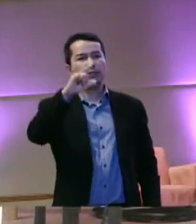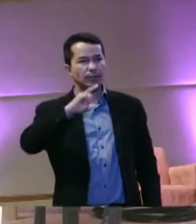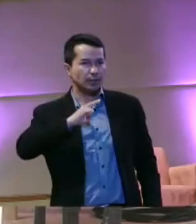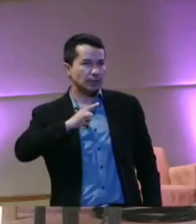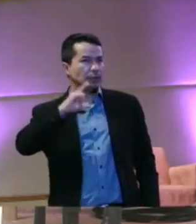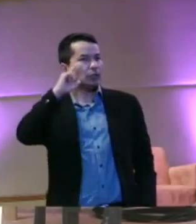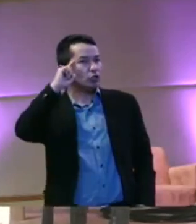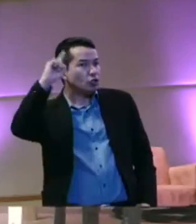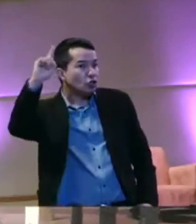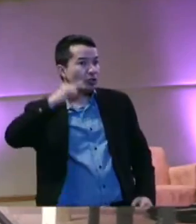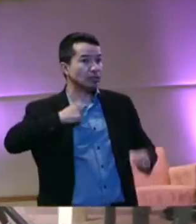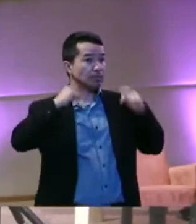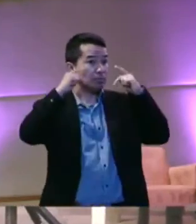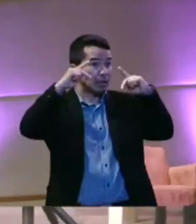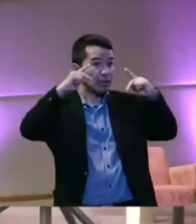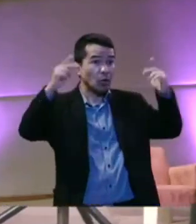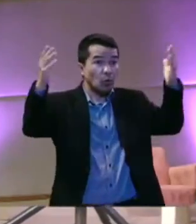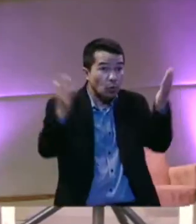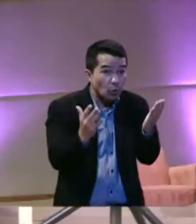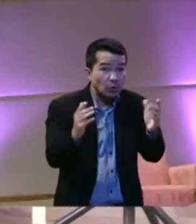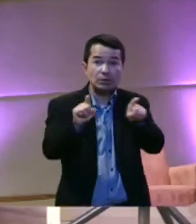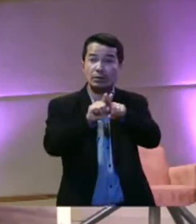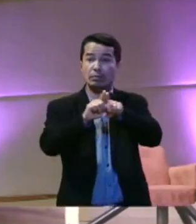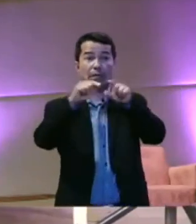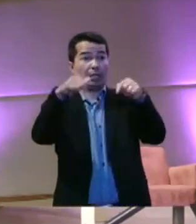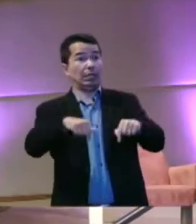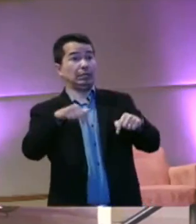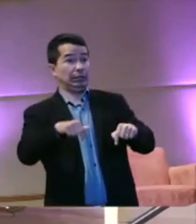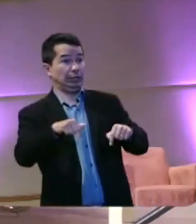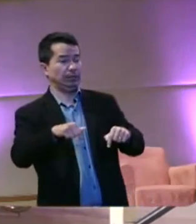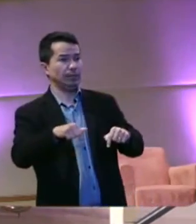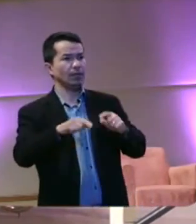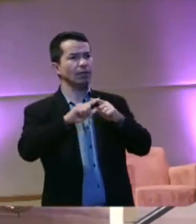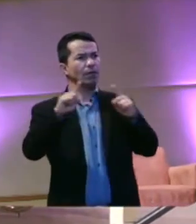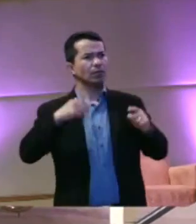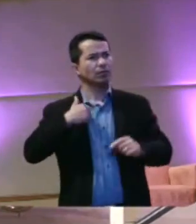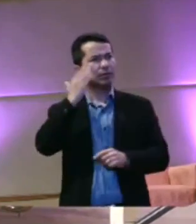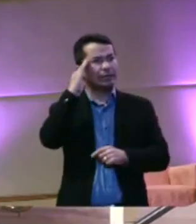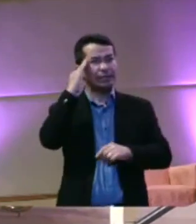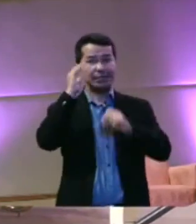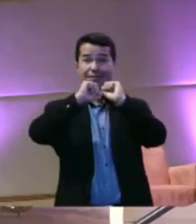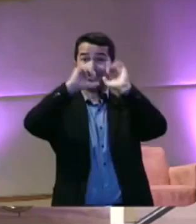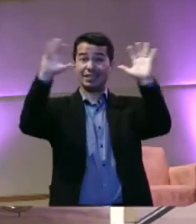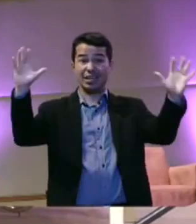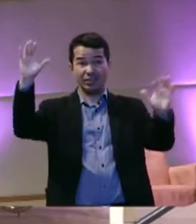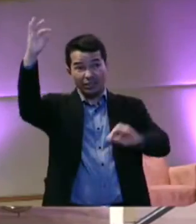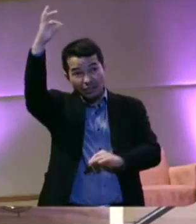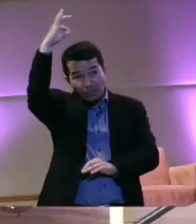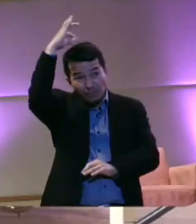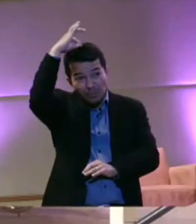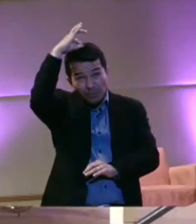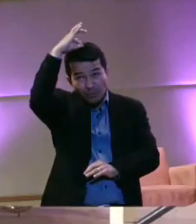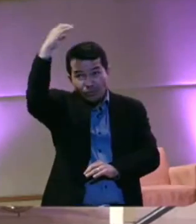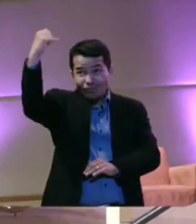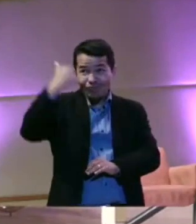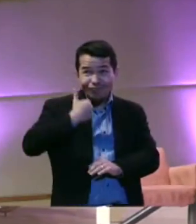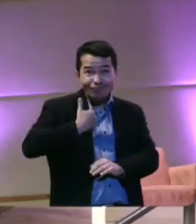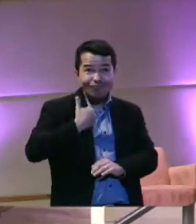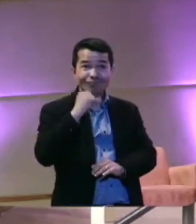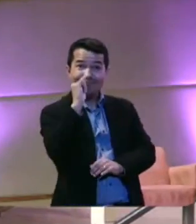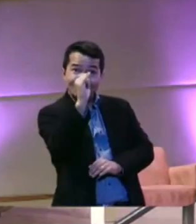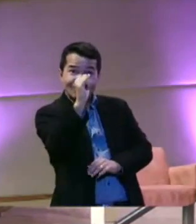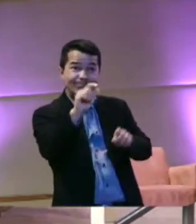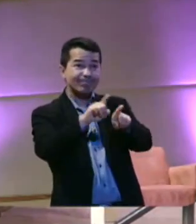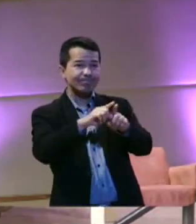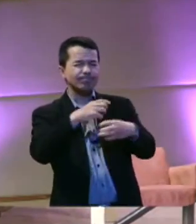Mulher. E eu entendi que o Espírito Santo estava me direcionando a falar sobre aquilo que o Senhor tinha